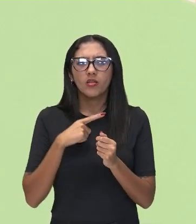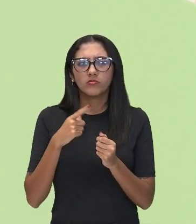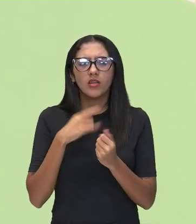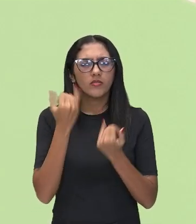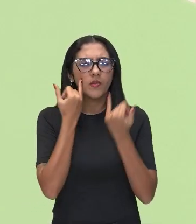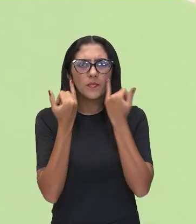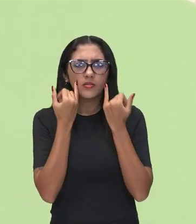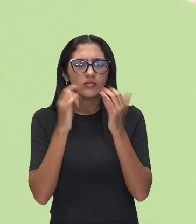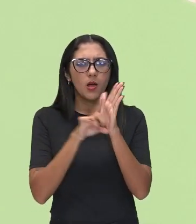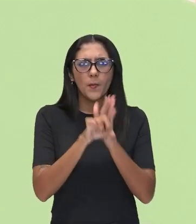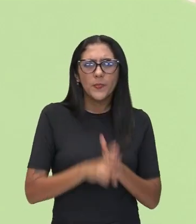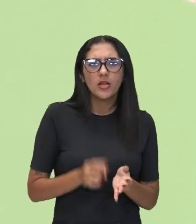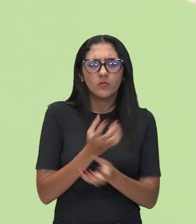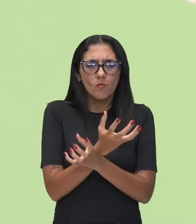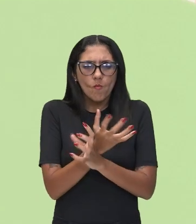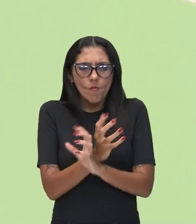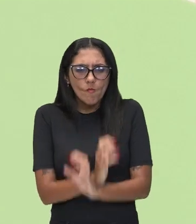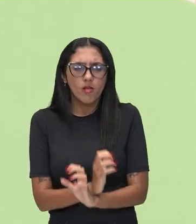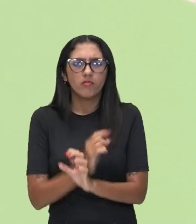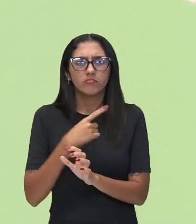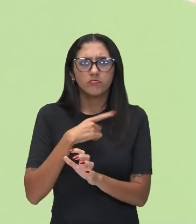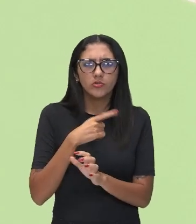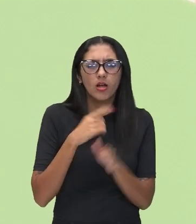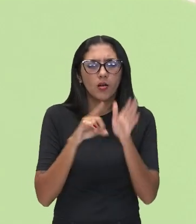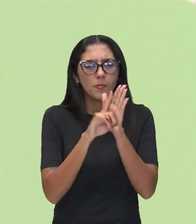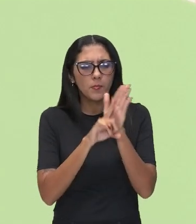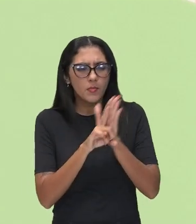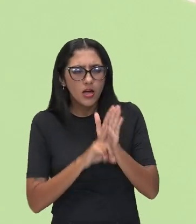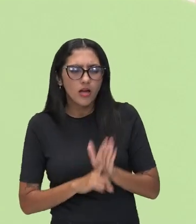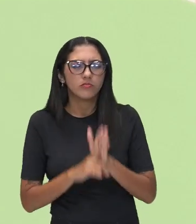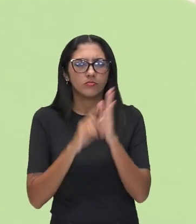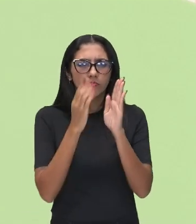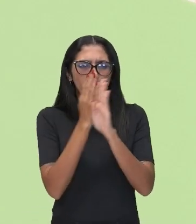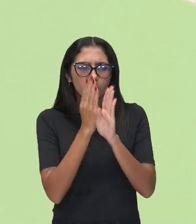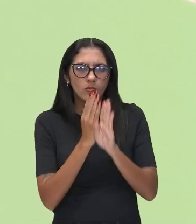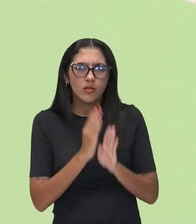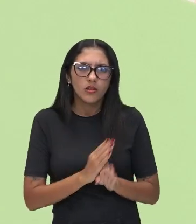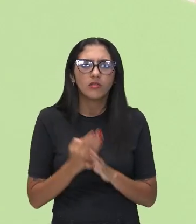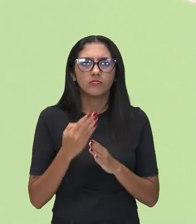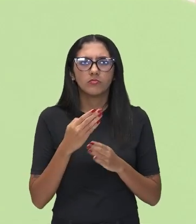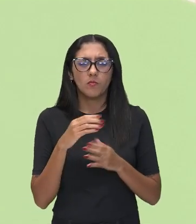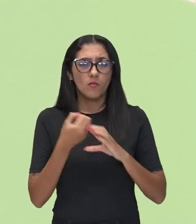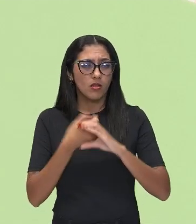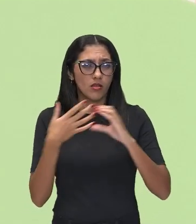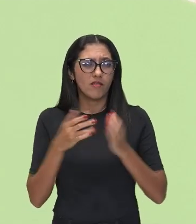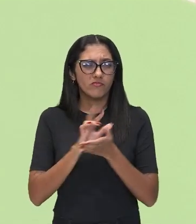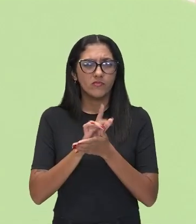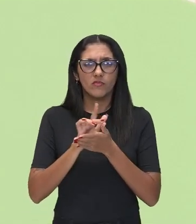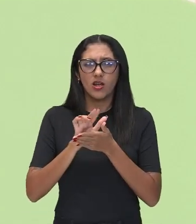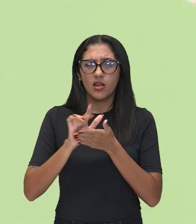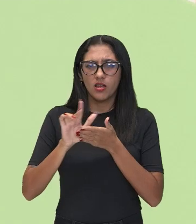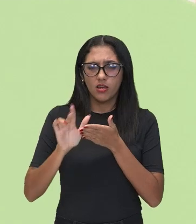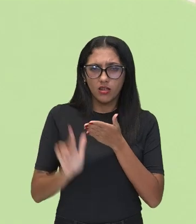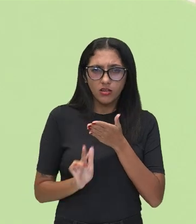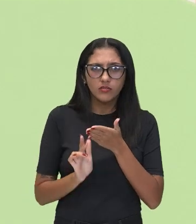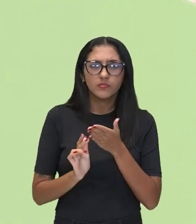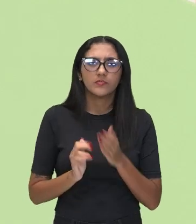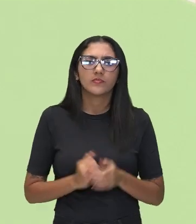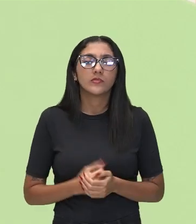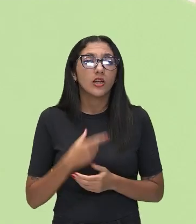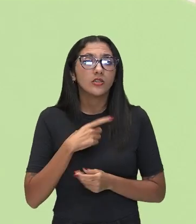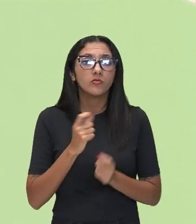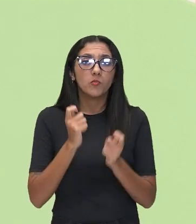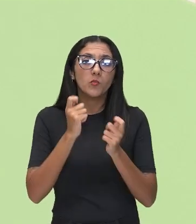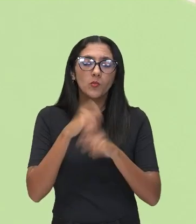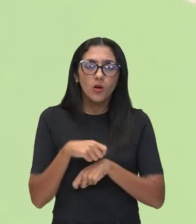né, de 3,5 bilhões de anos atrás, né, 2,5 bilhões de anos atrás, eles